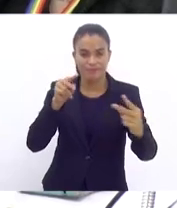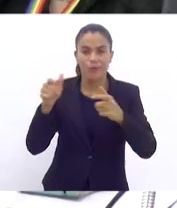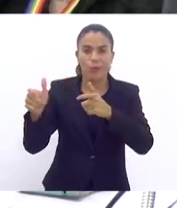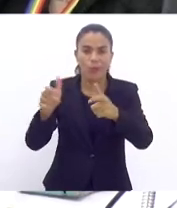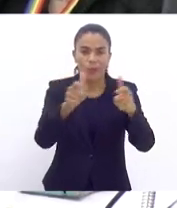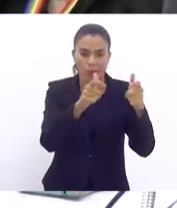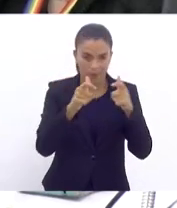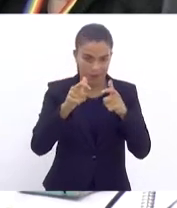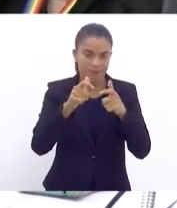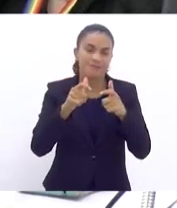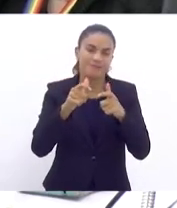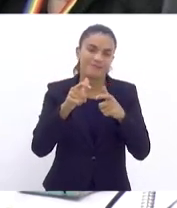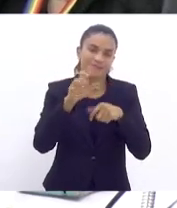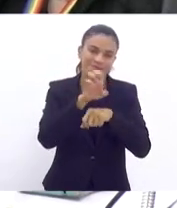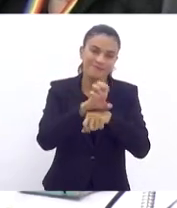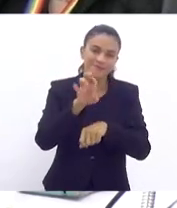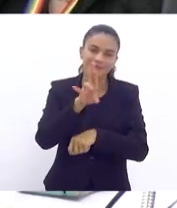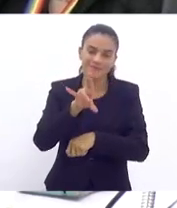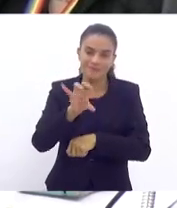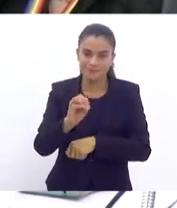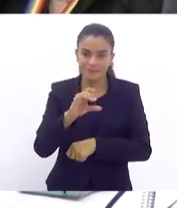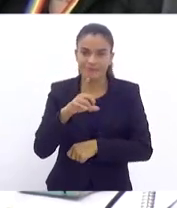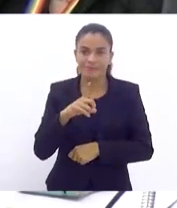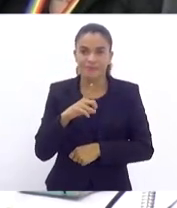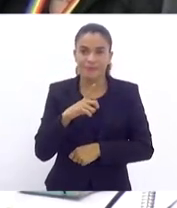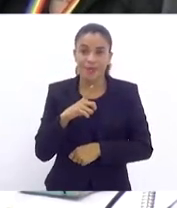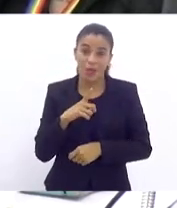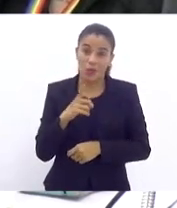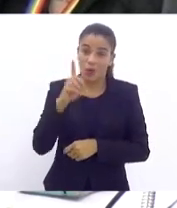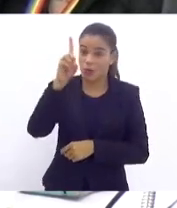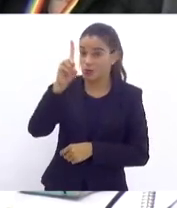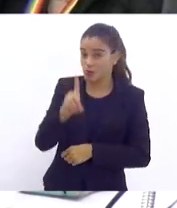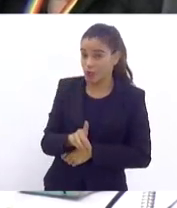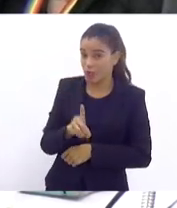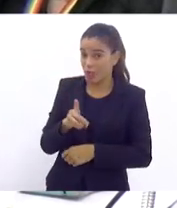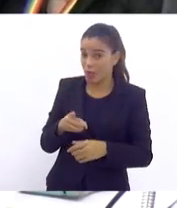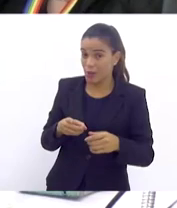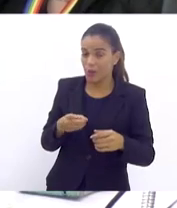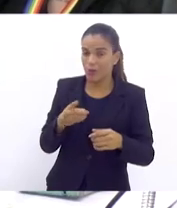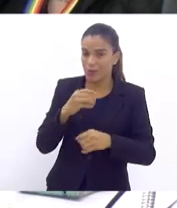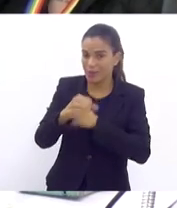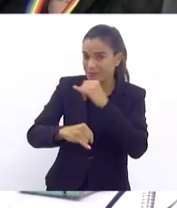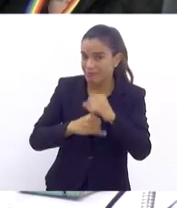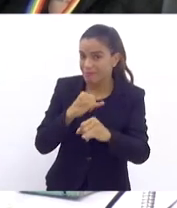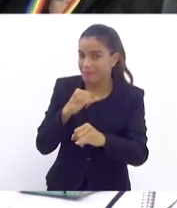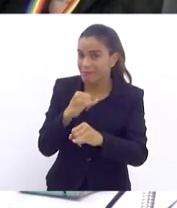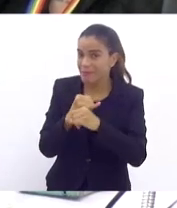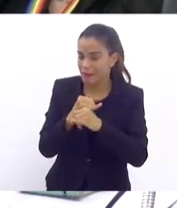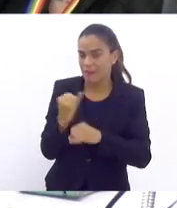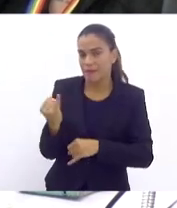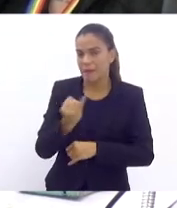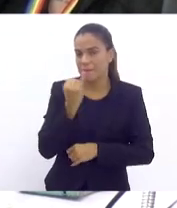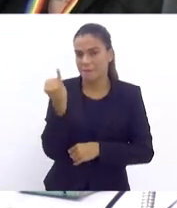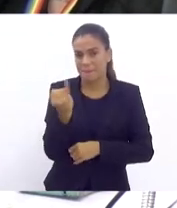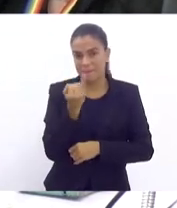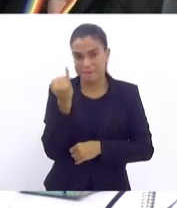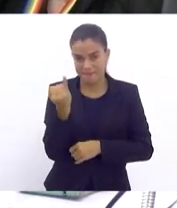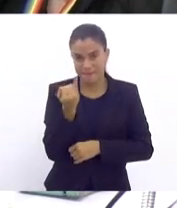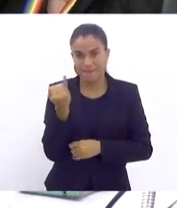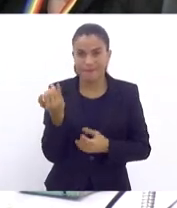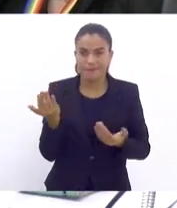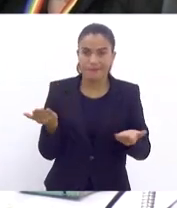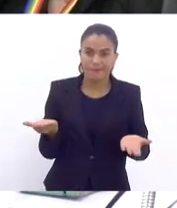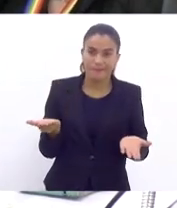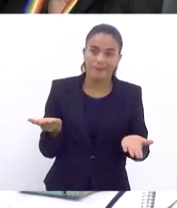Janeiro e o direito de conexão ele é um debate importante E aí Talvez né